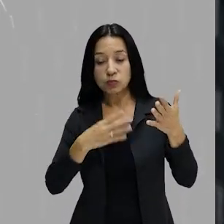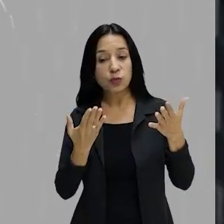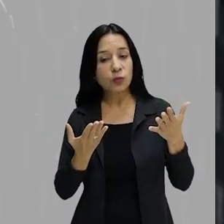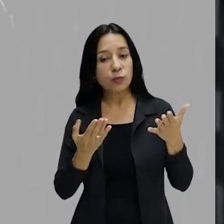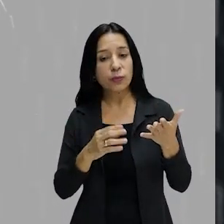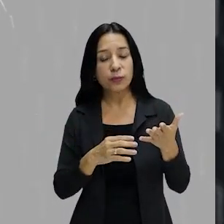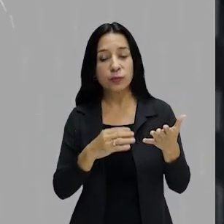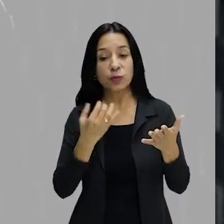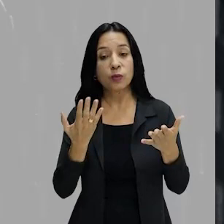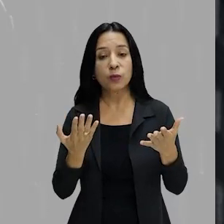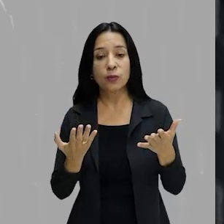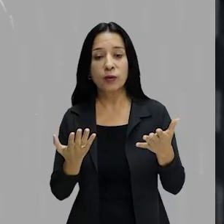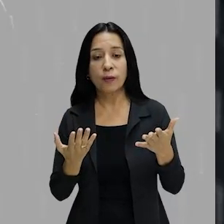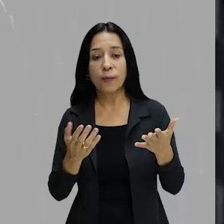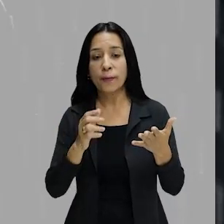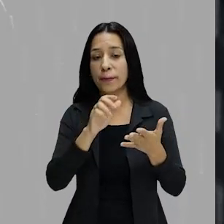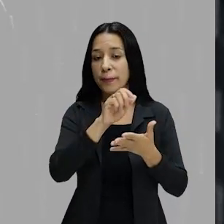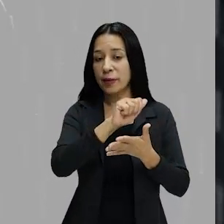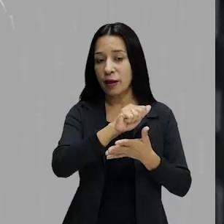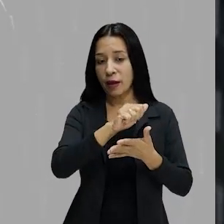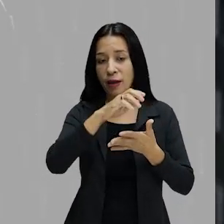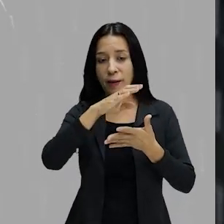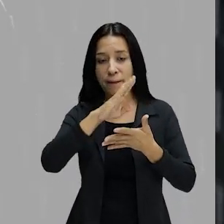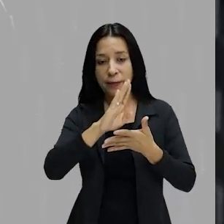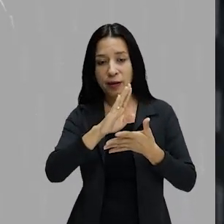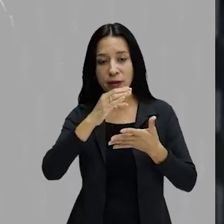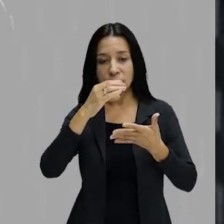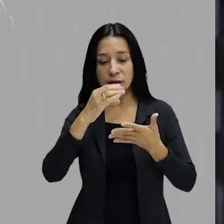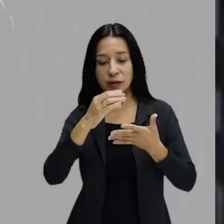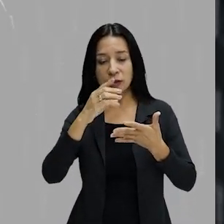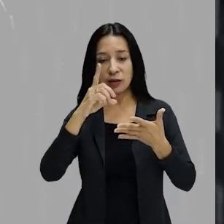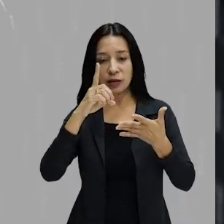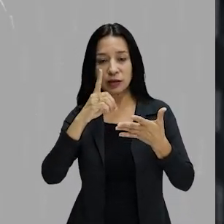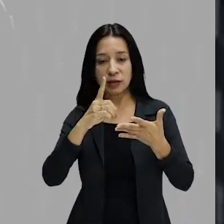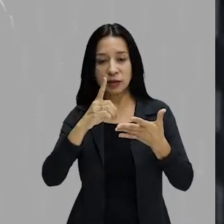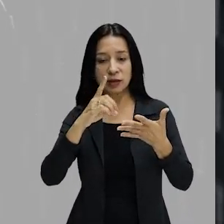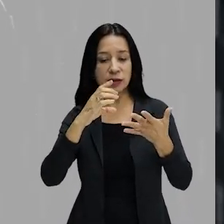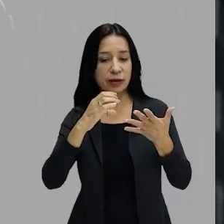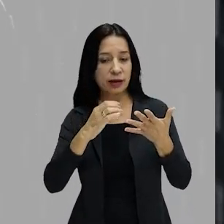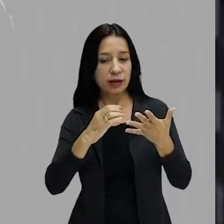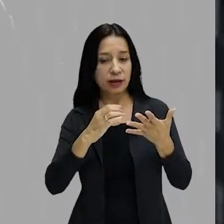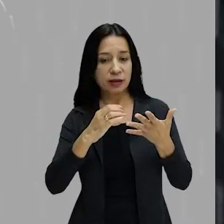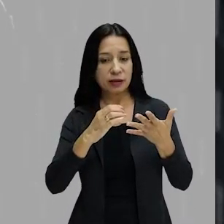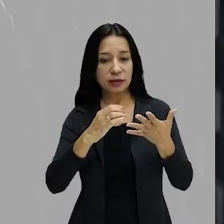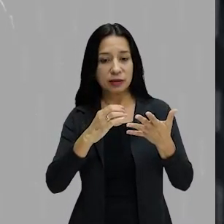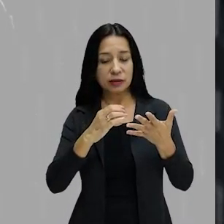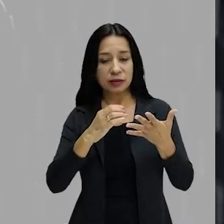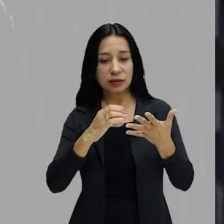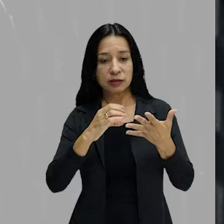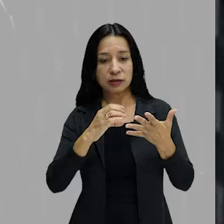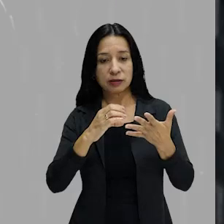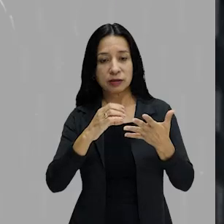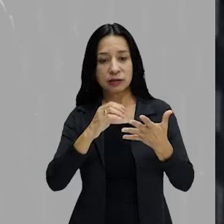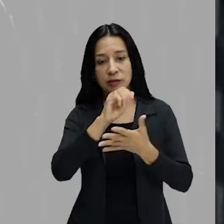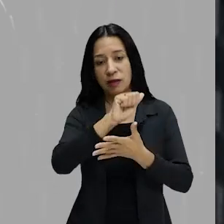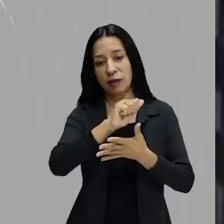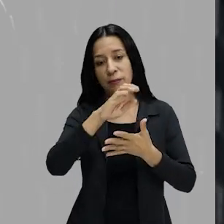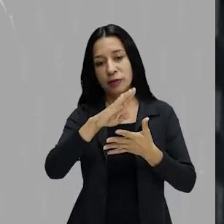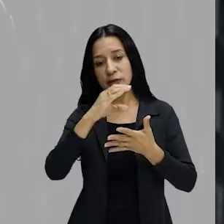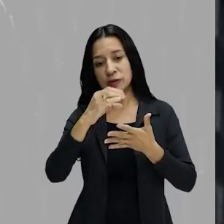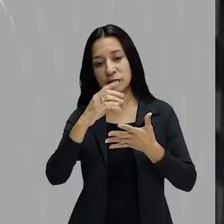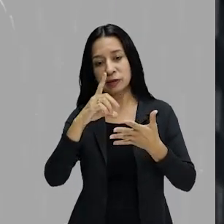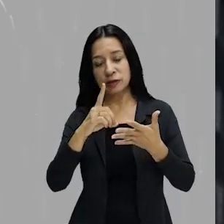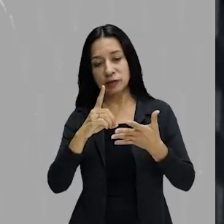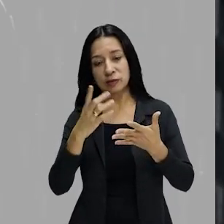Qual delas é a classificação aí? Ela é consecutiva? Ela é condicional, concessiva ou